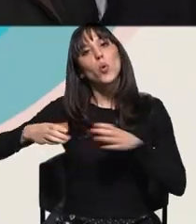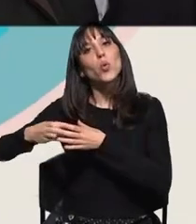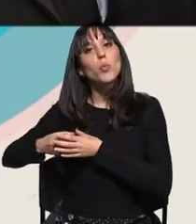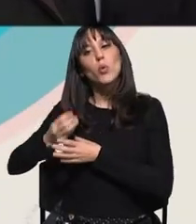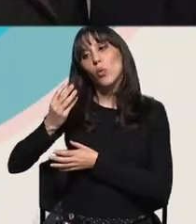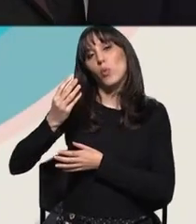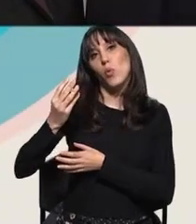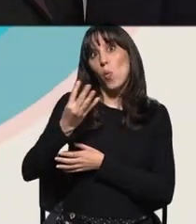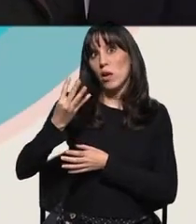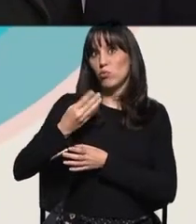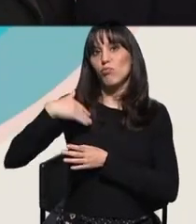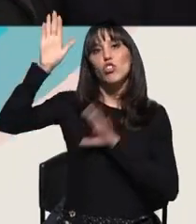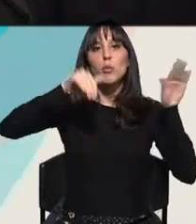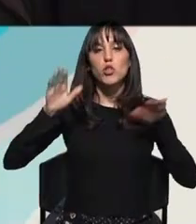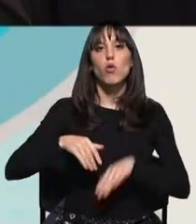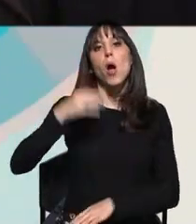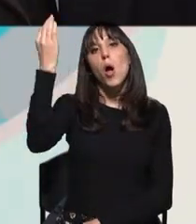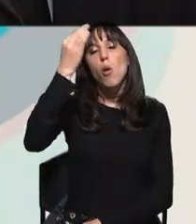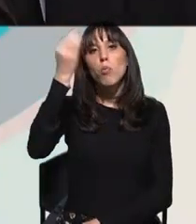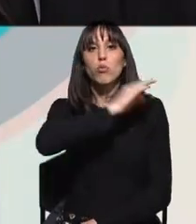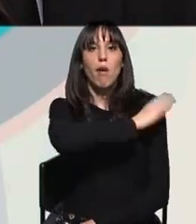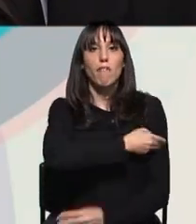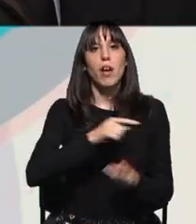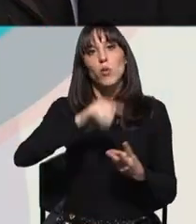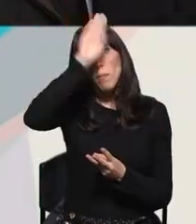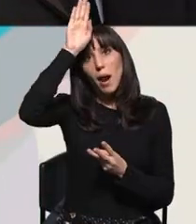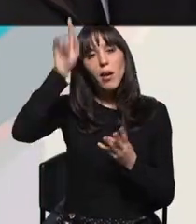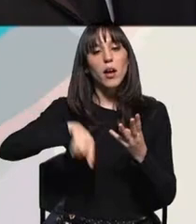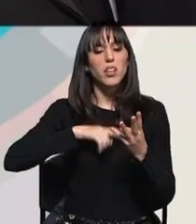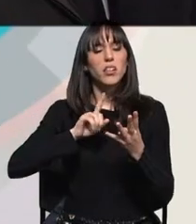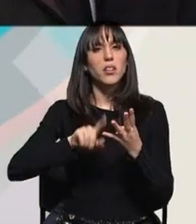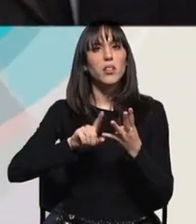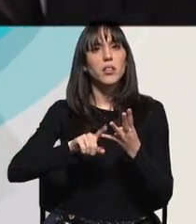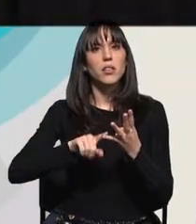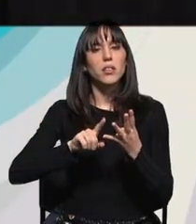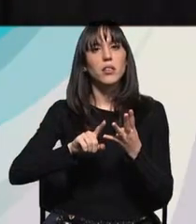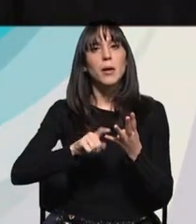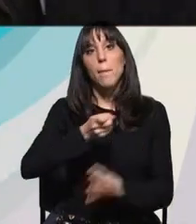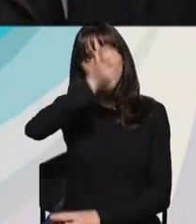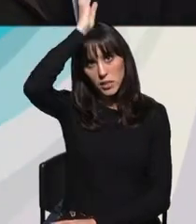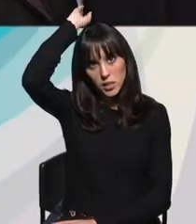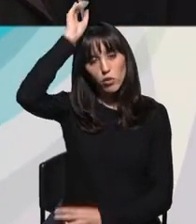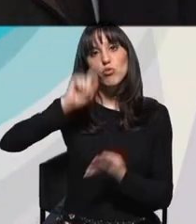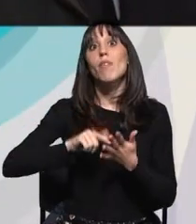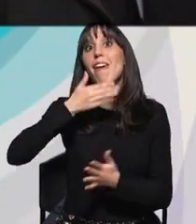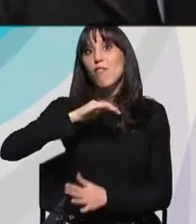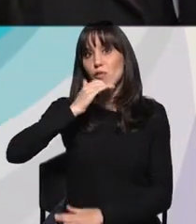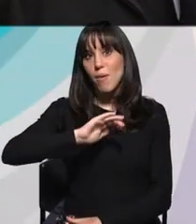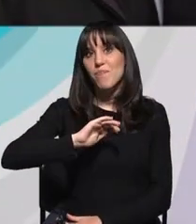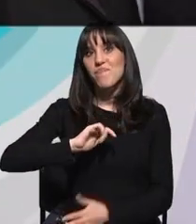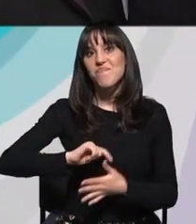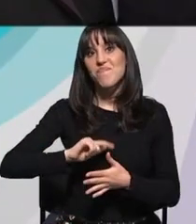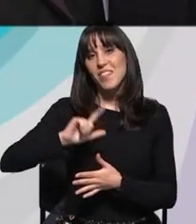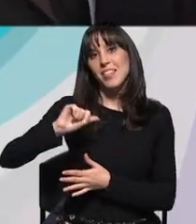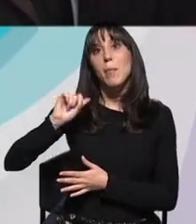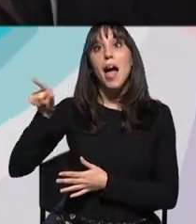pontos do país, portanto Porto, Aveiro, Braga e Barcelos. Évora e também a nossa tuna afilhada. Já percebi porque